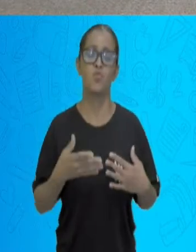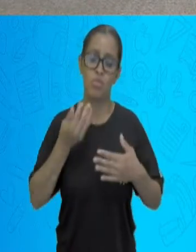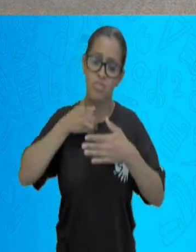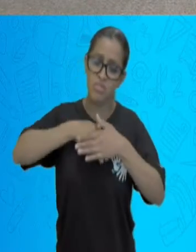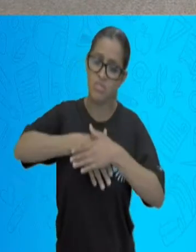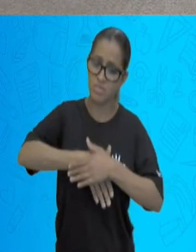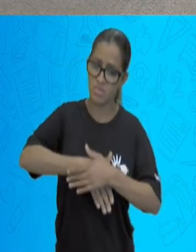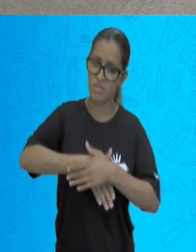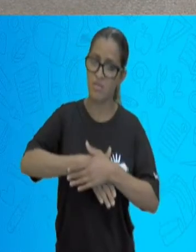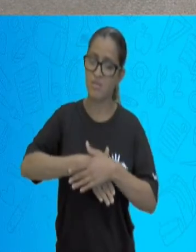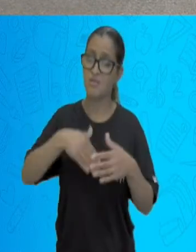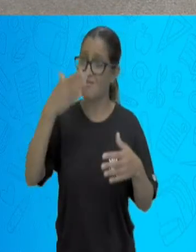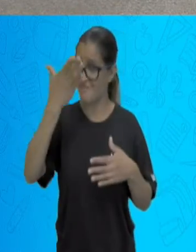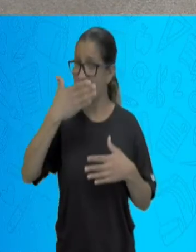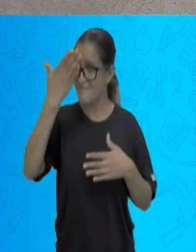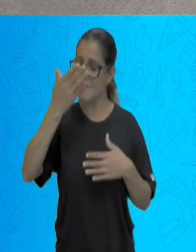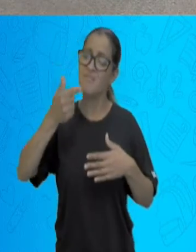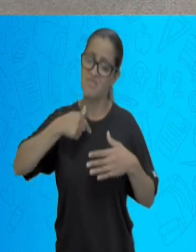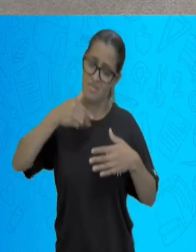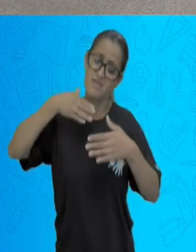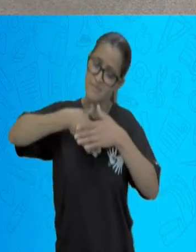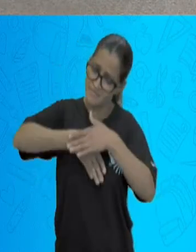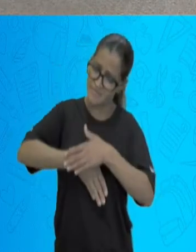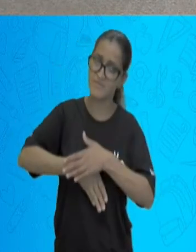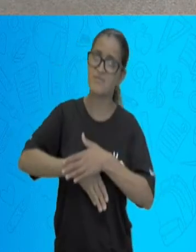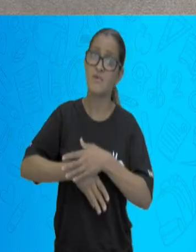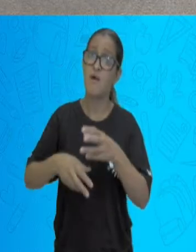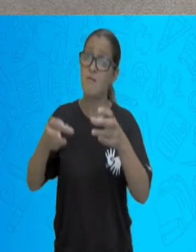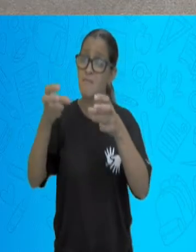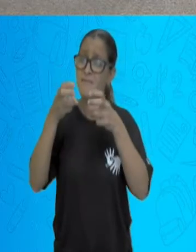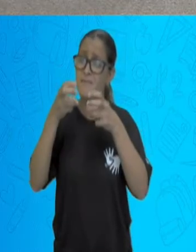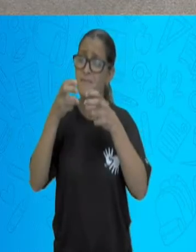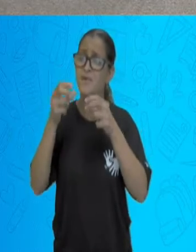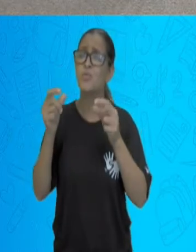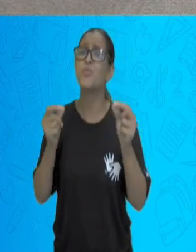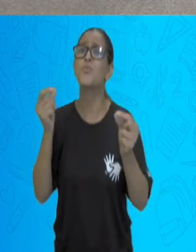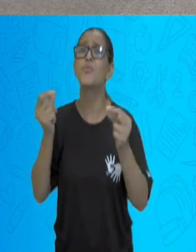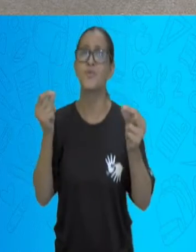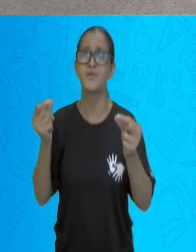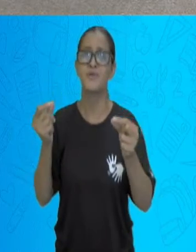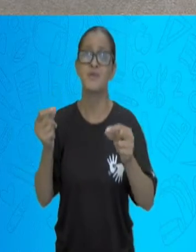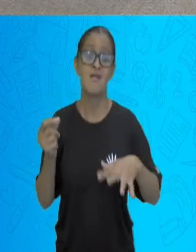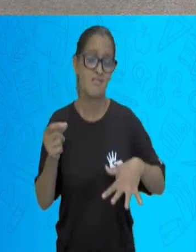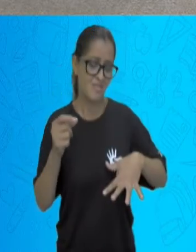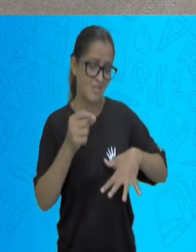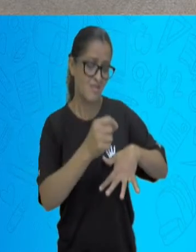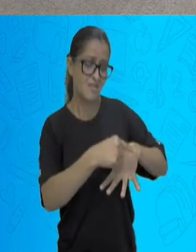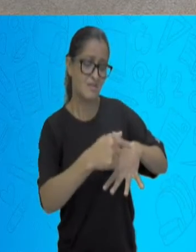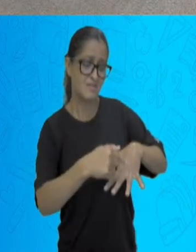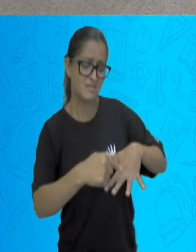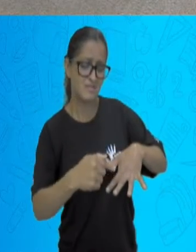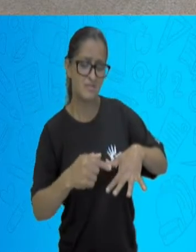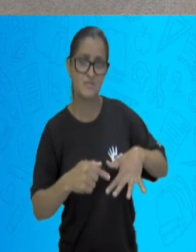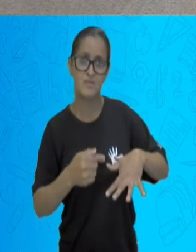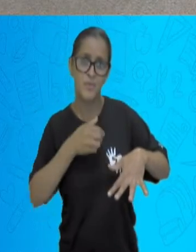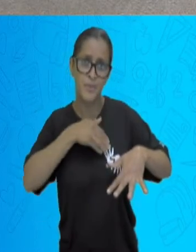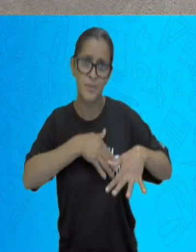dentro do pulmão. E aí vocês percebem que tem as ramificações